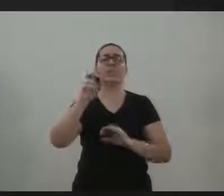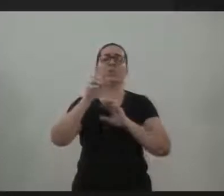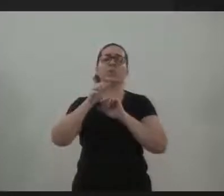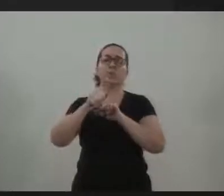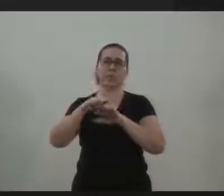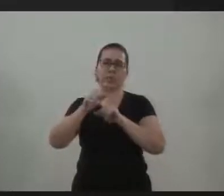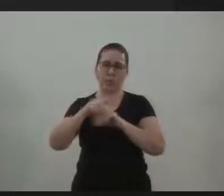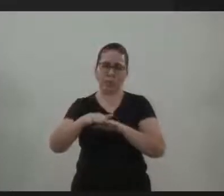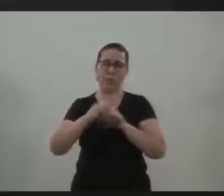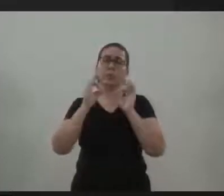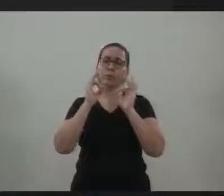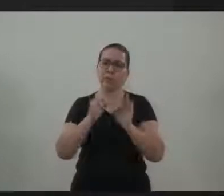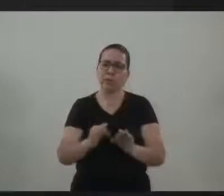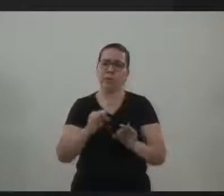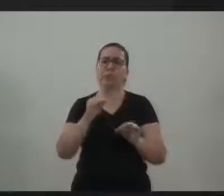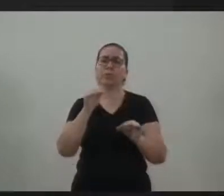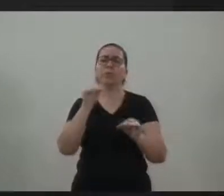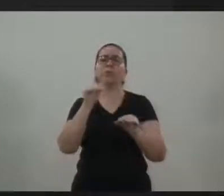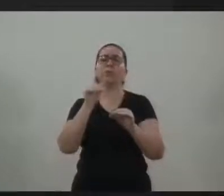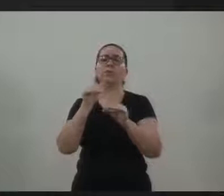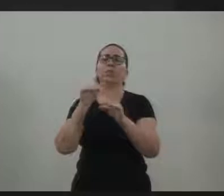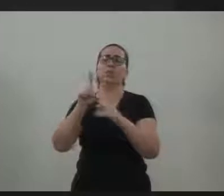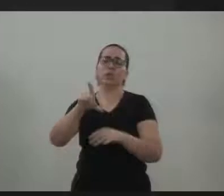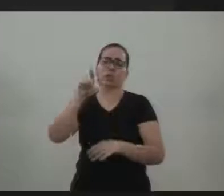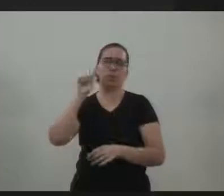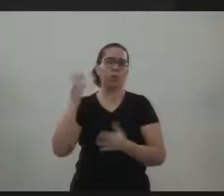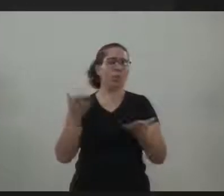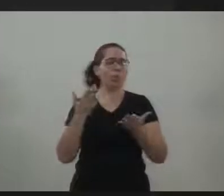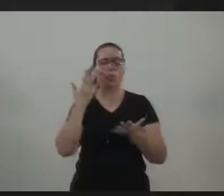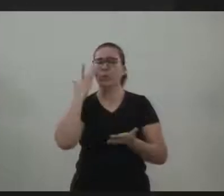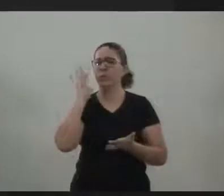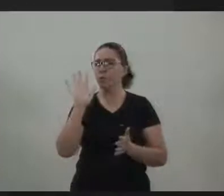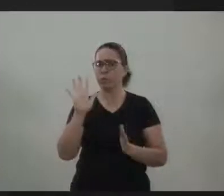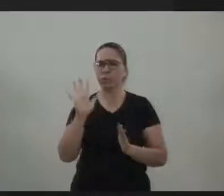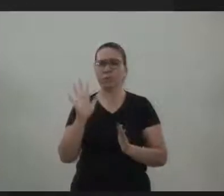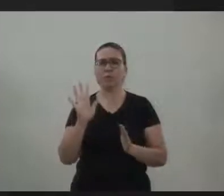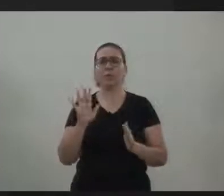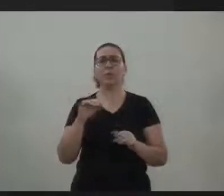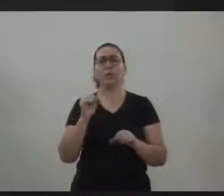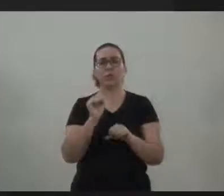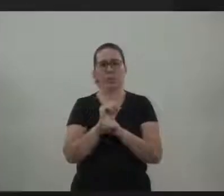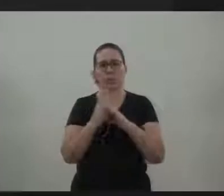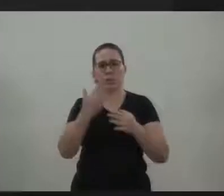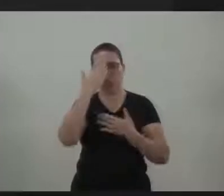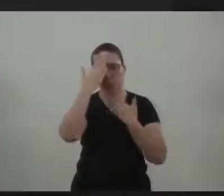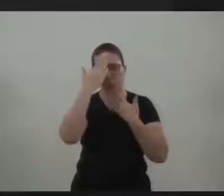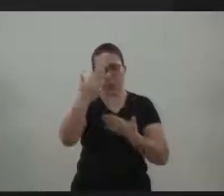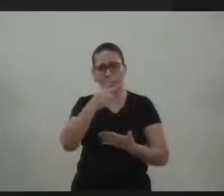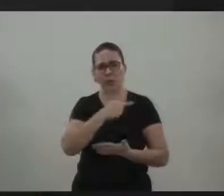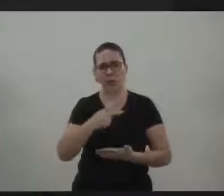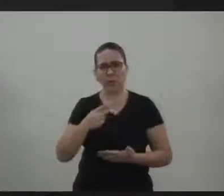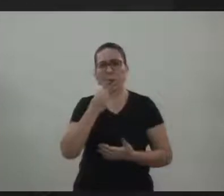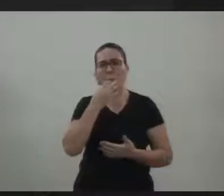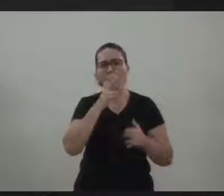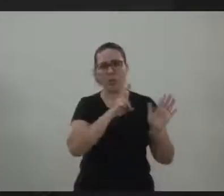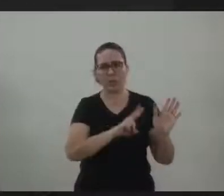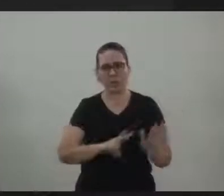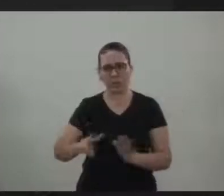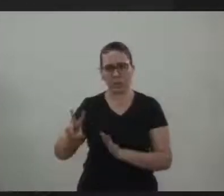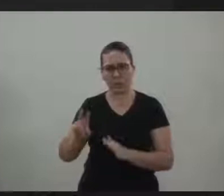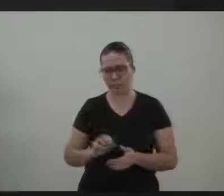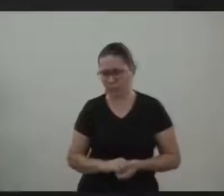setembro, será o dia da decisão final do PDT. Então ainda não decidimos. Passei aí 2 segundos, agradeço ao presidente, uma boa semana a